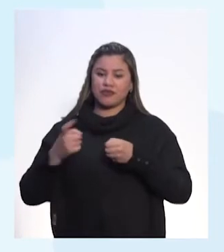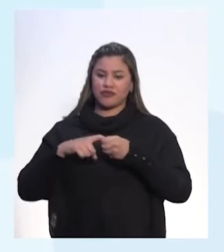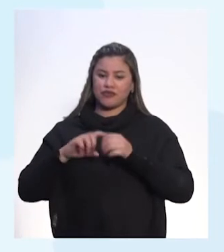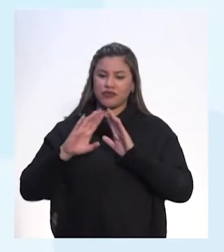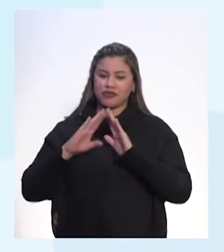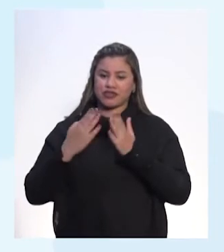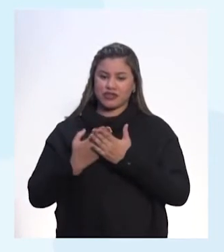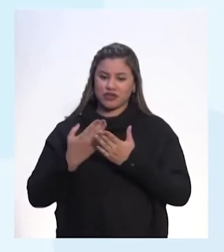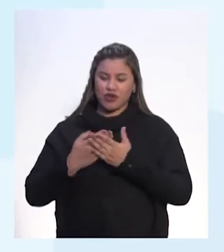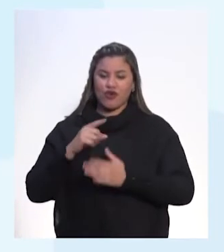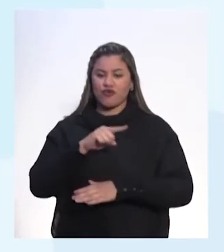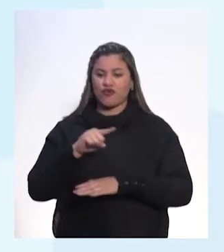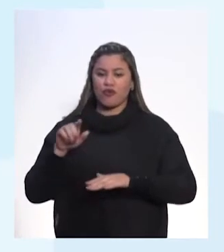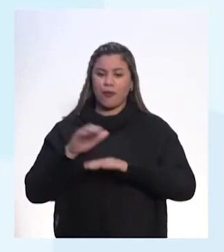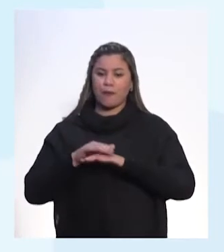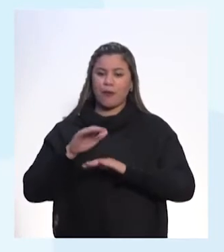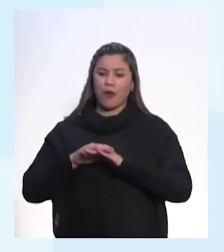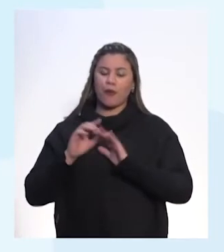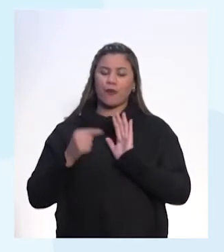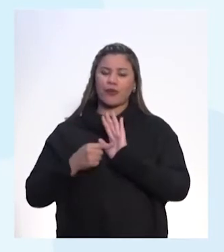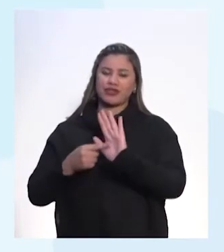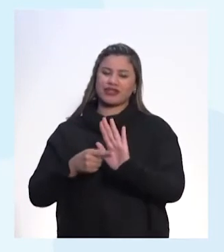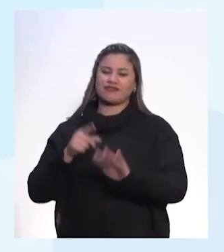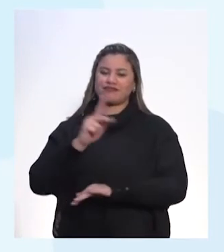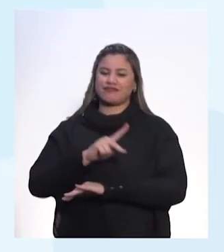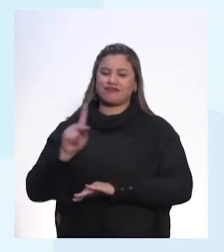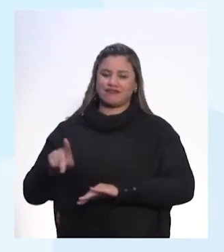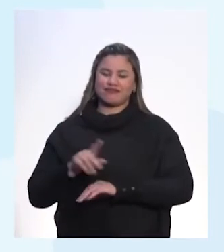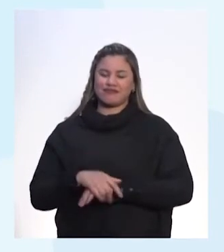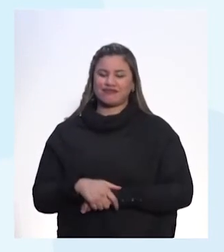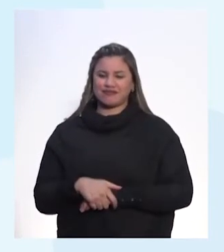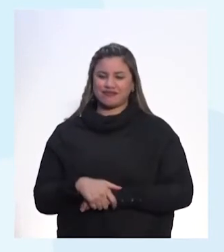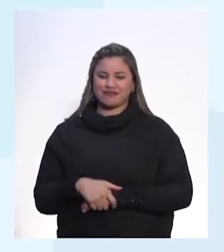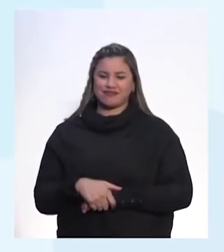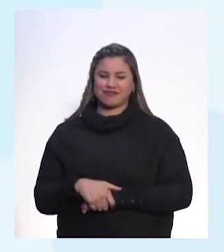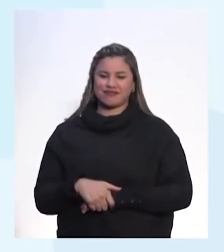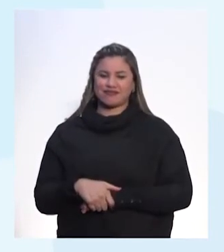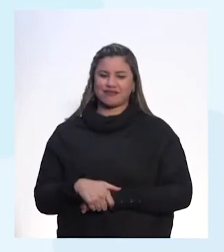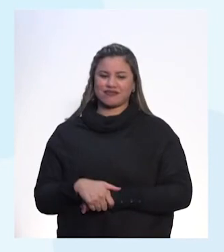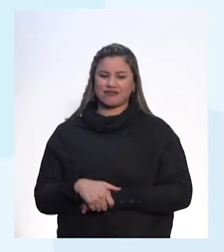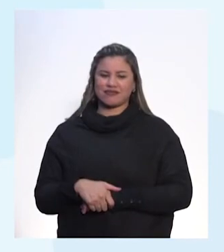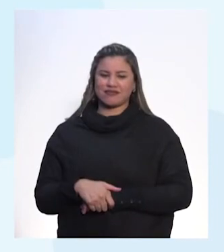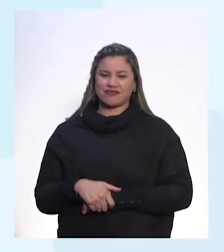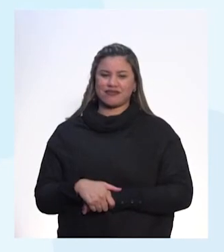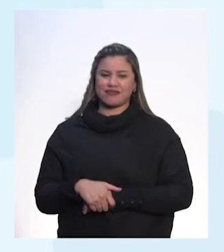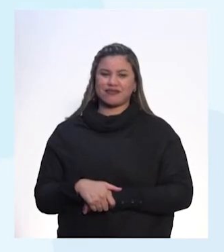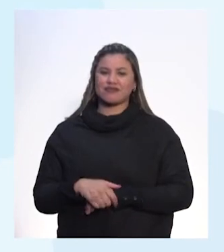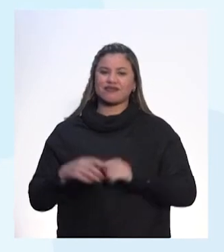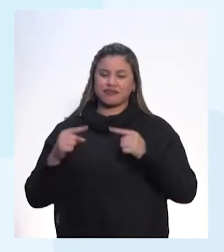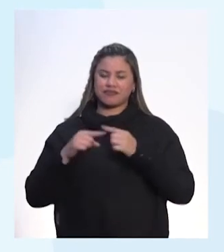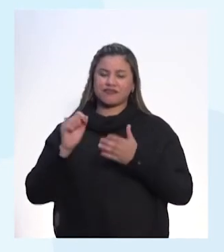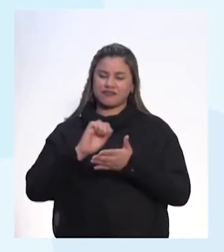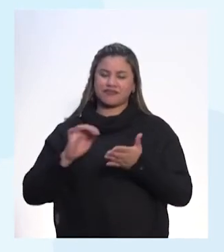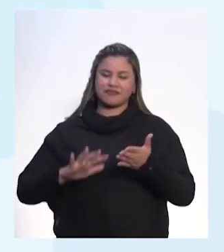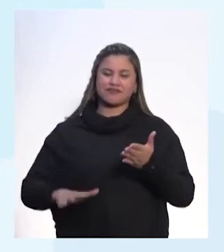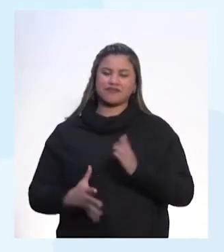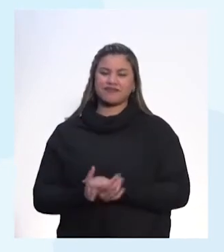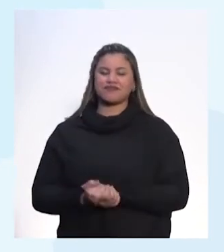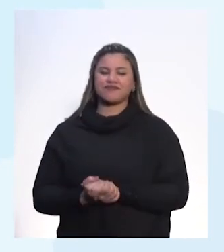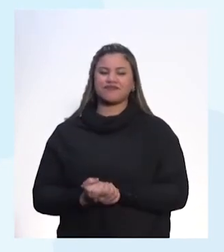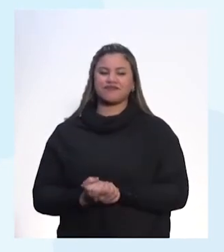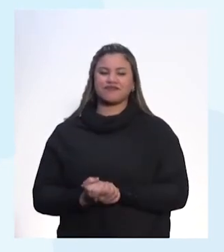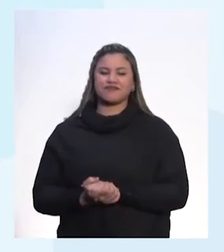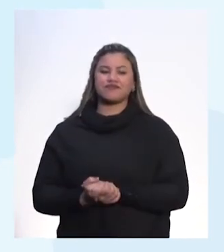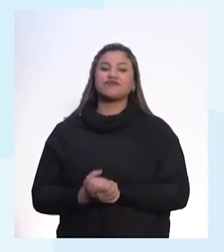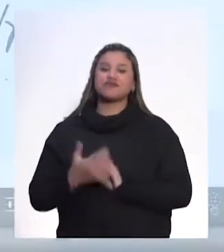presenciais, vocês irão então apresentar para o professor de vocês, né? Aí esta atividade que vocês realizaram, tá